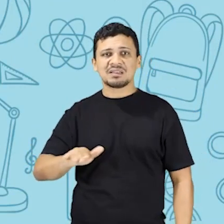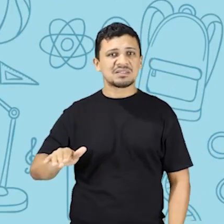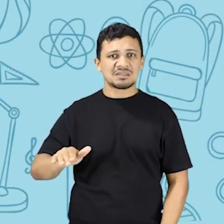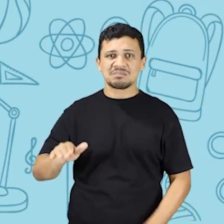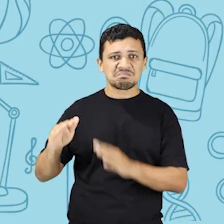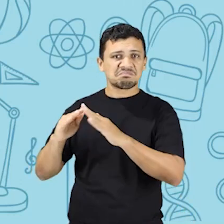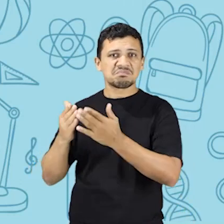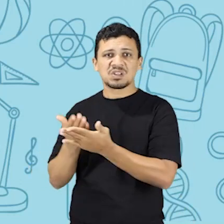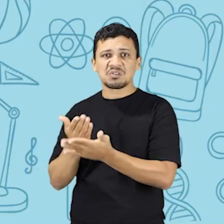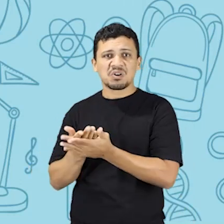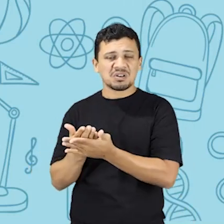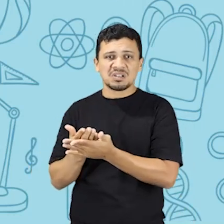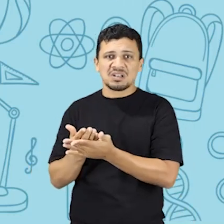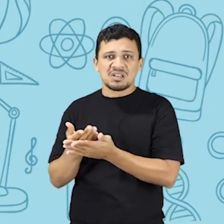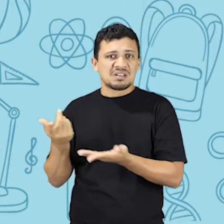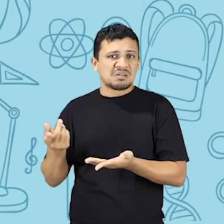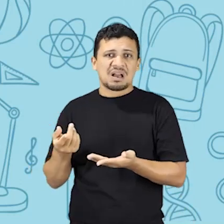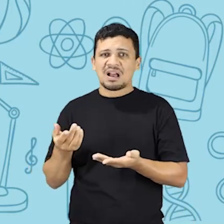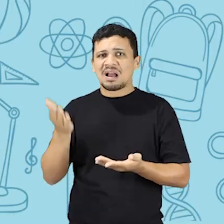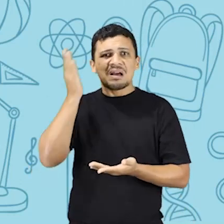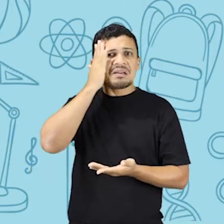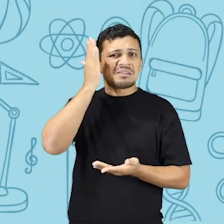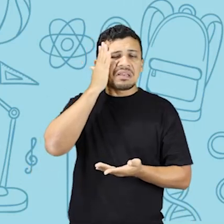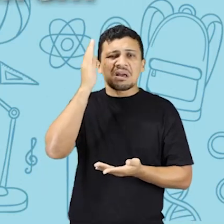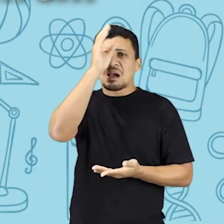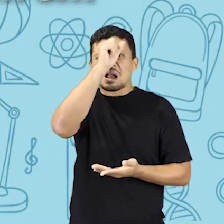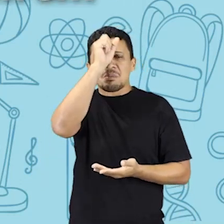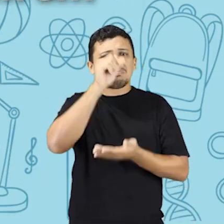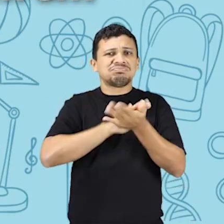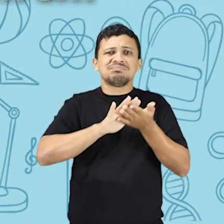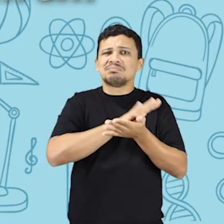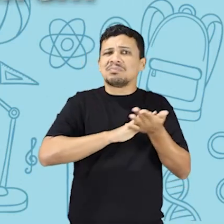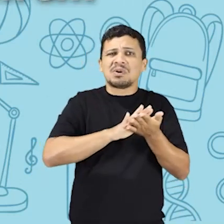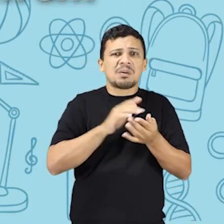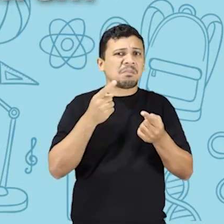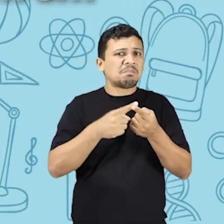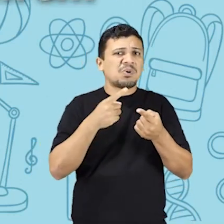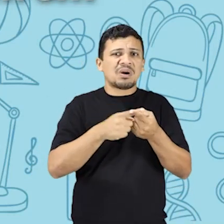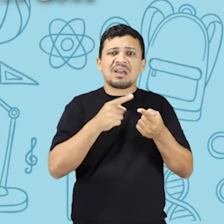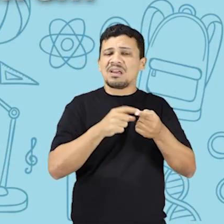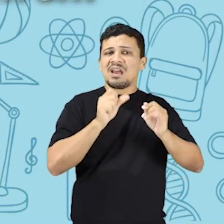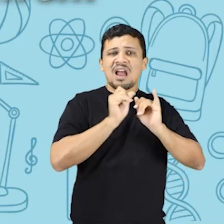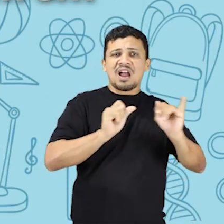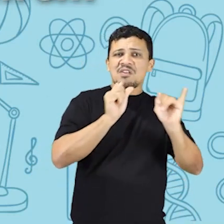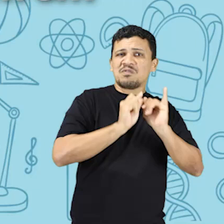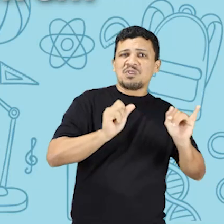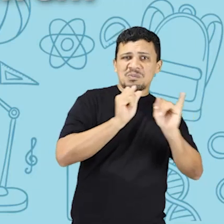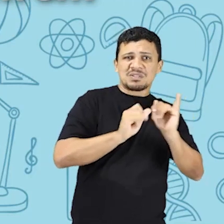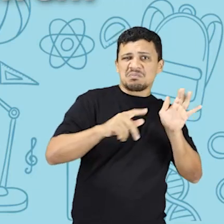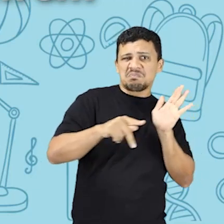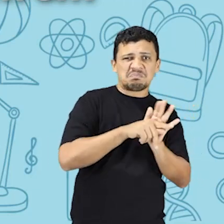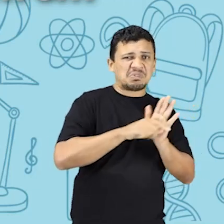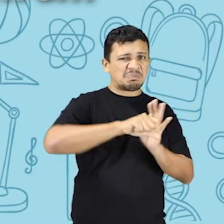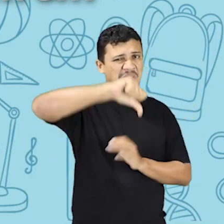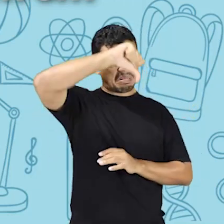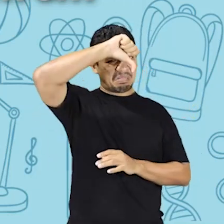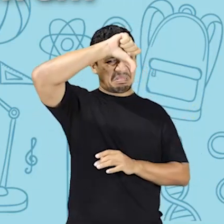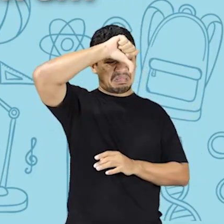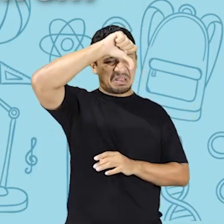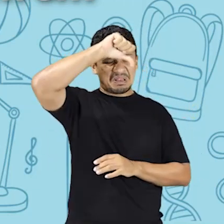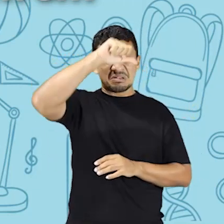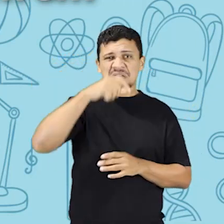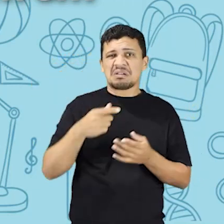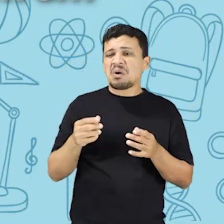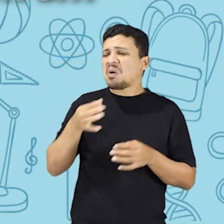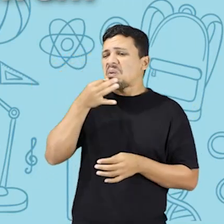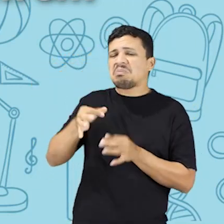idade escolar, o dia não é didático e palpável, já que informações construídas por estereótipos criam o senso comum